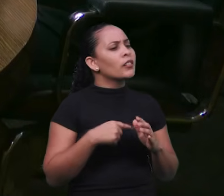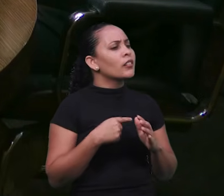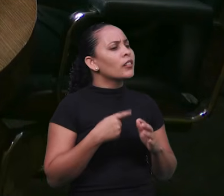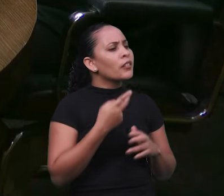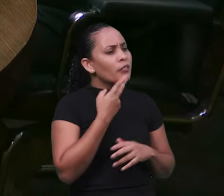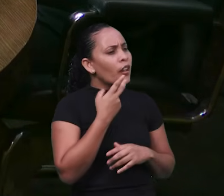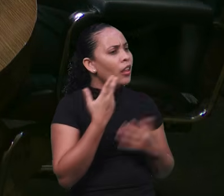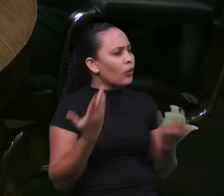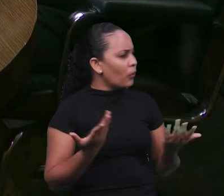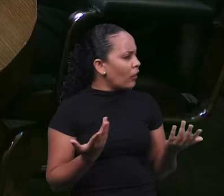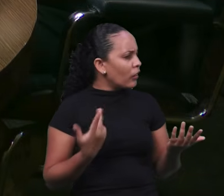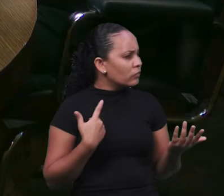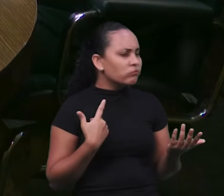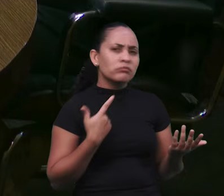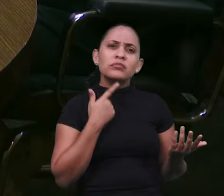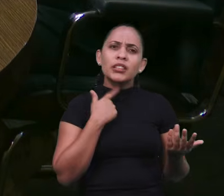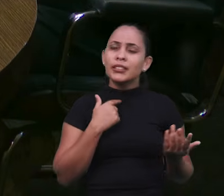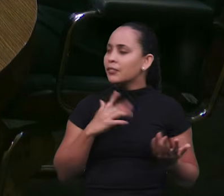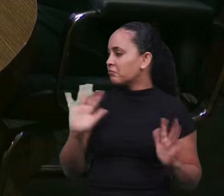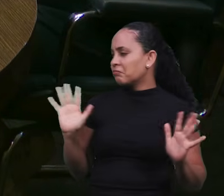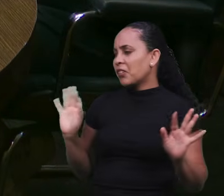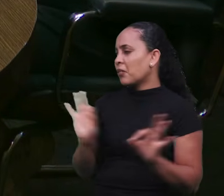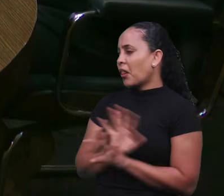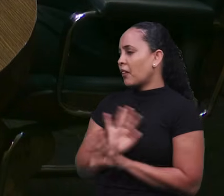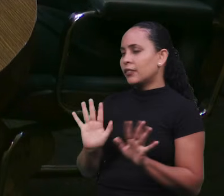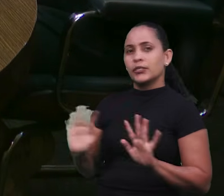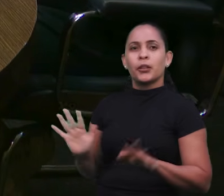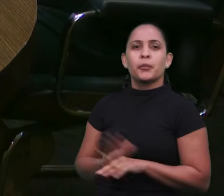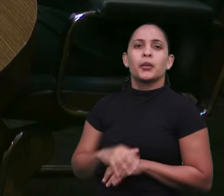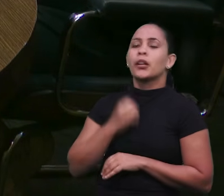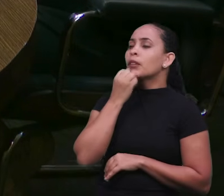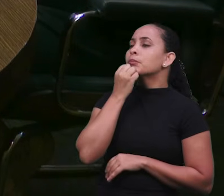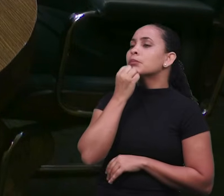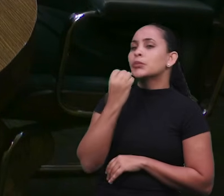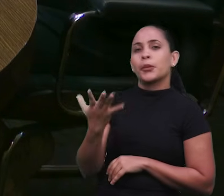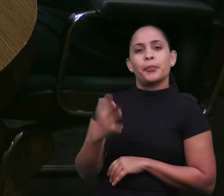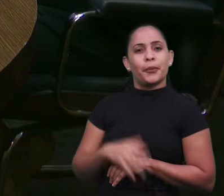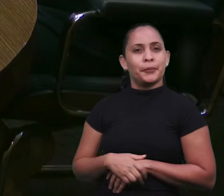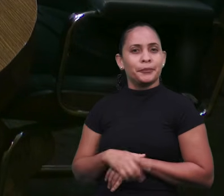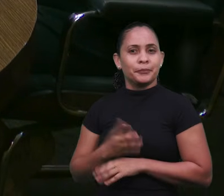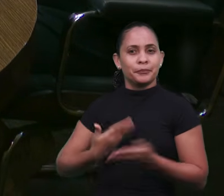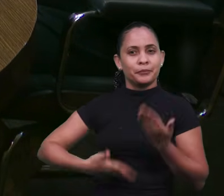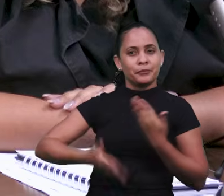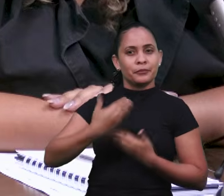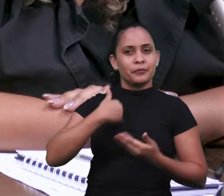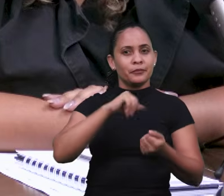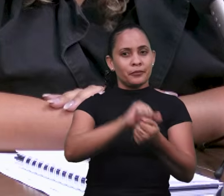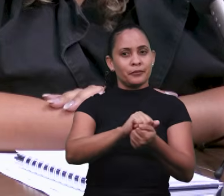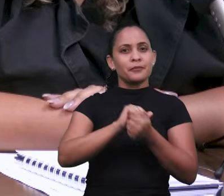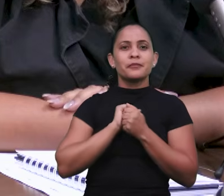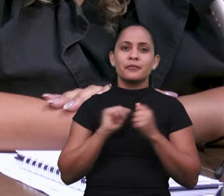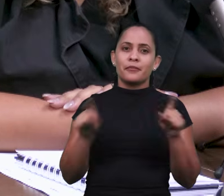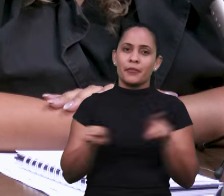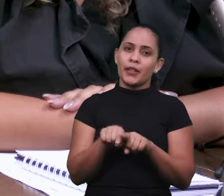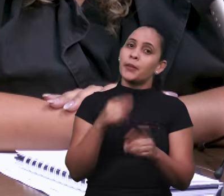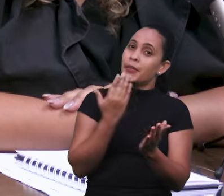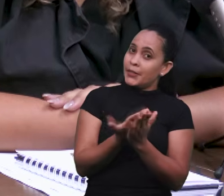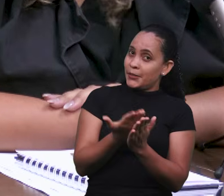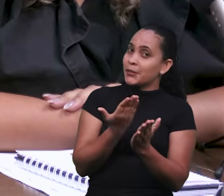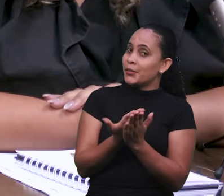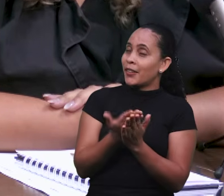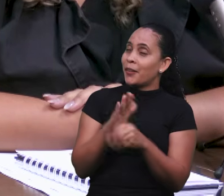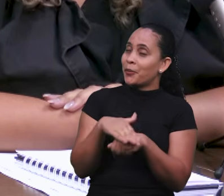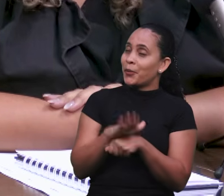que os irmãos queiram trazer? Não, acho que É isso mesmo, é isso mesmo. É muito bom que a participação dos irmãos tem nos levado também a estudar mais